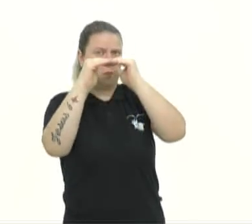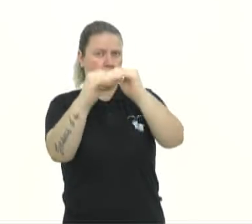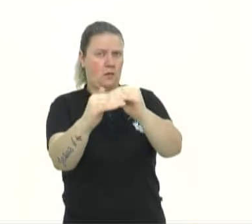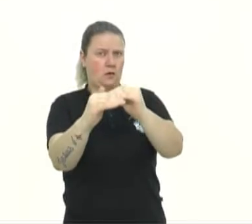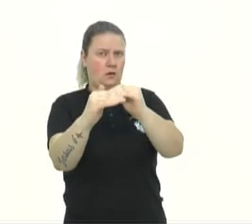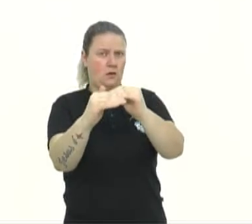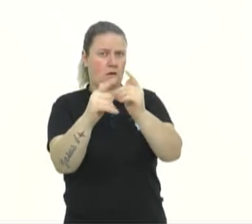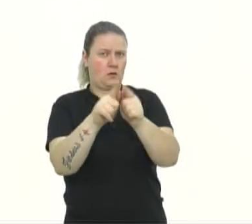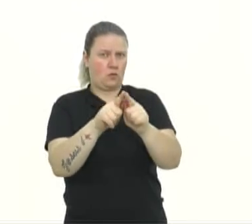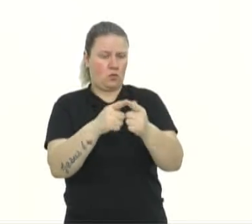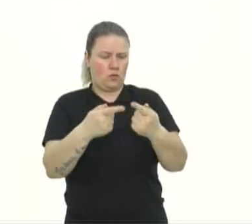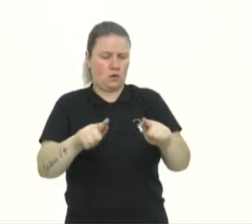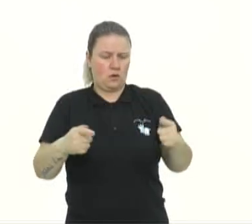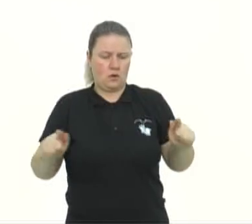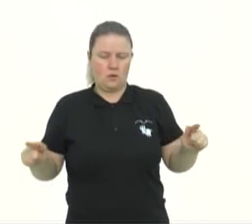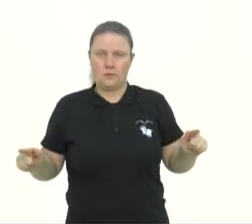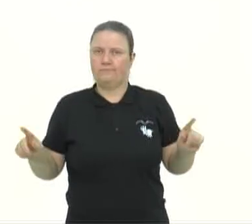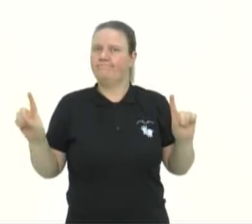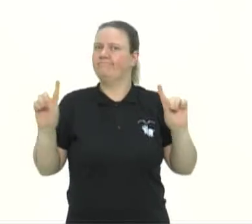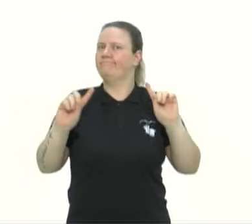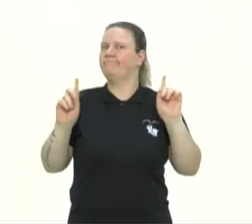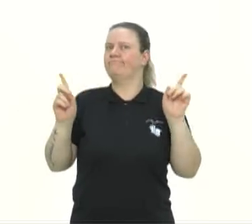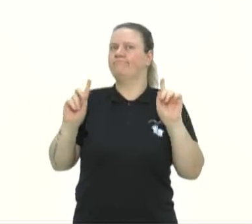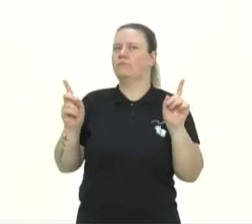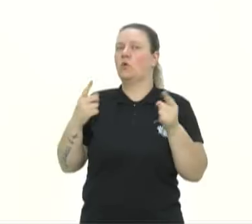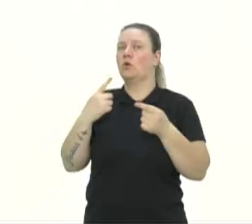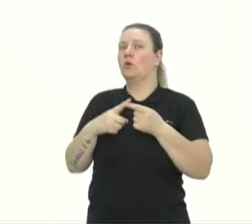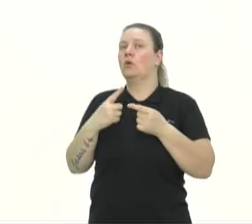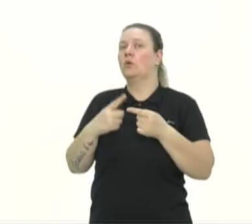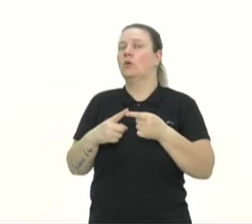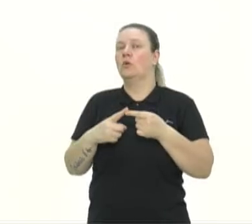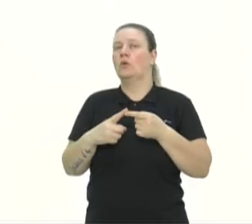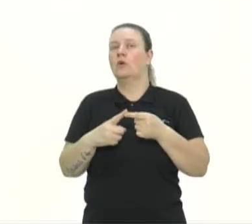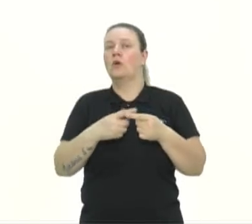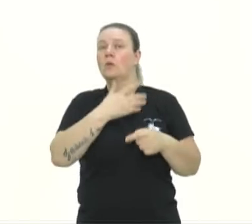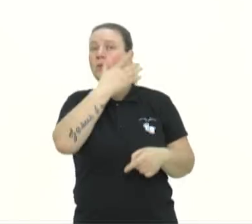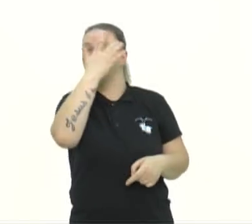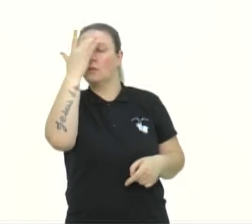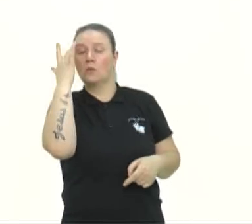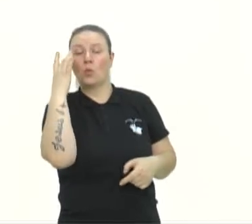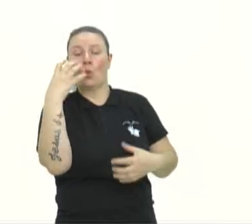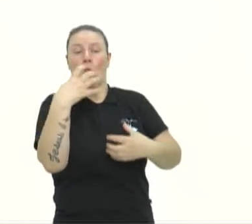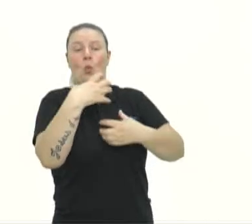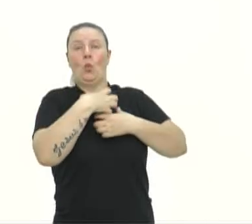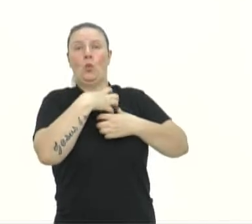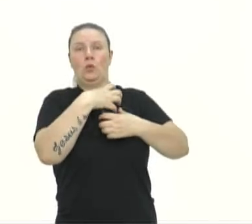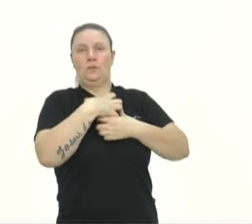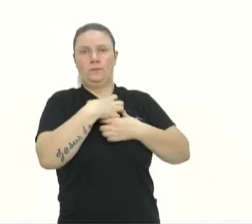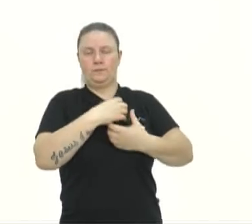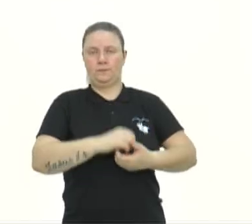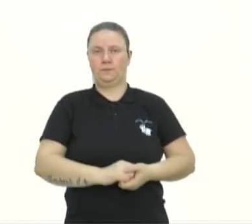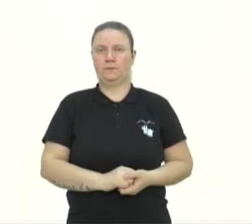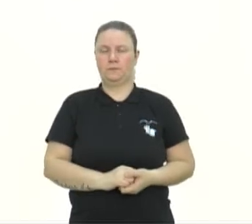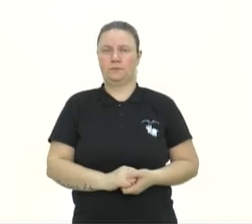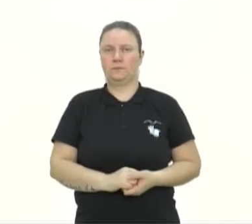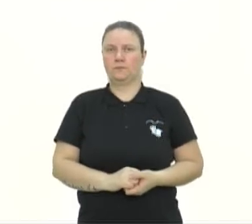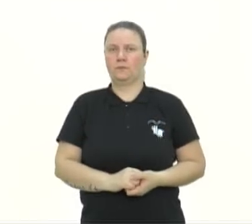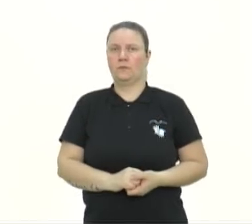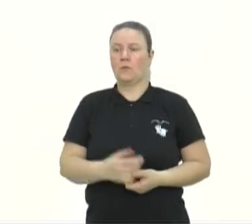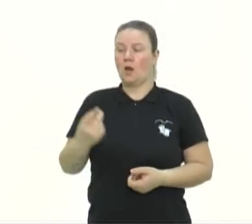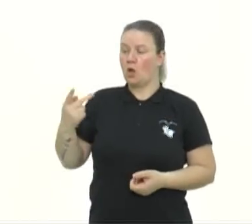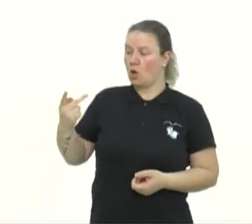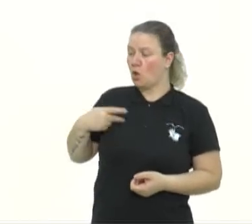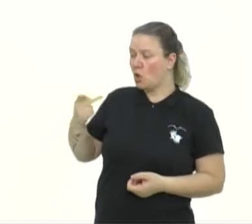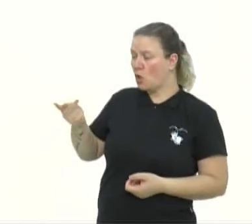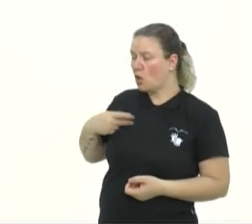da gramática, pois é a transcrição da fala dos personagens, certo? Então olha a transcrição da fala.